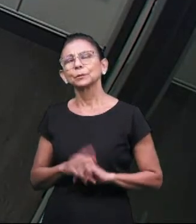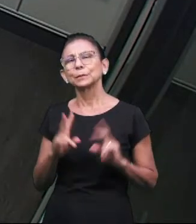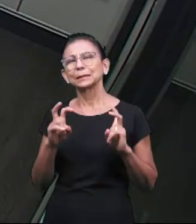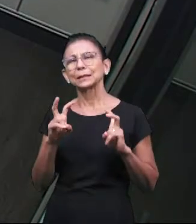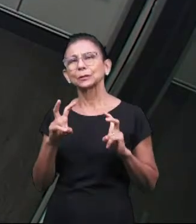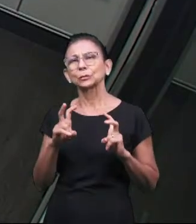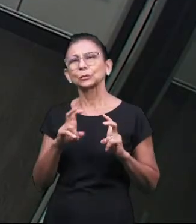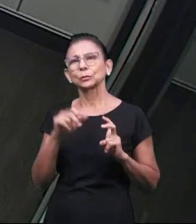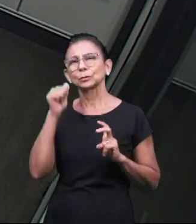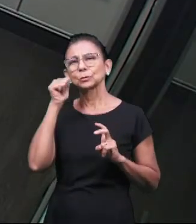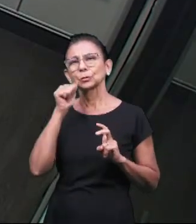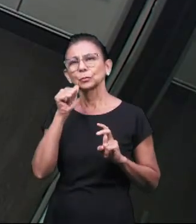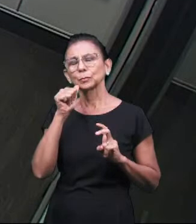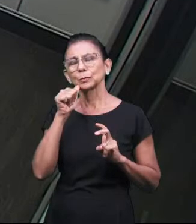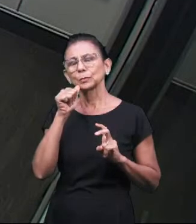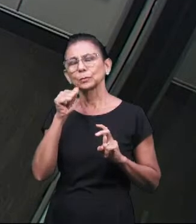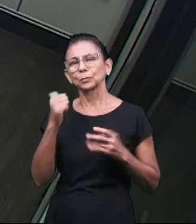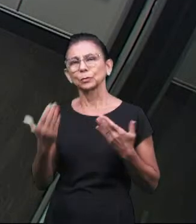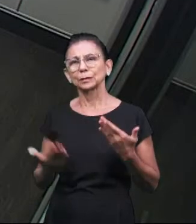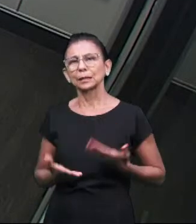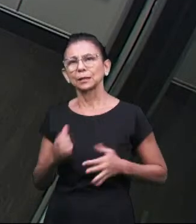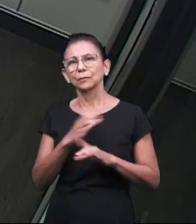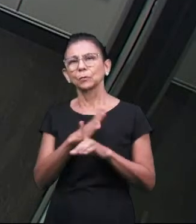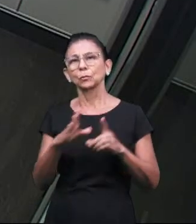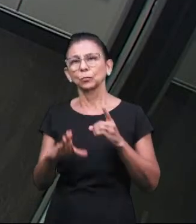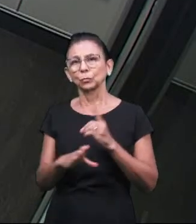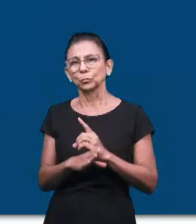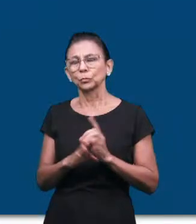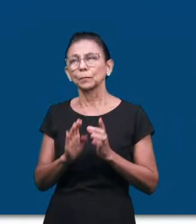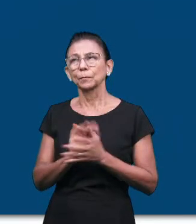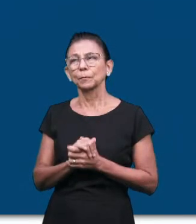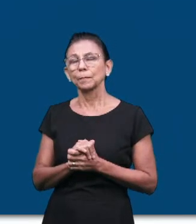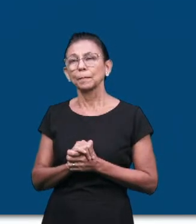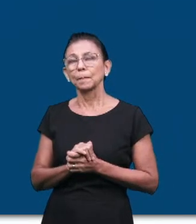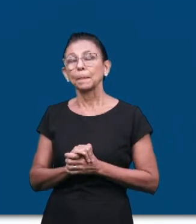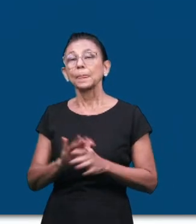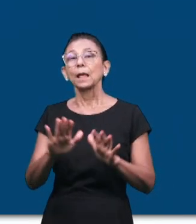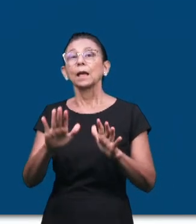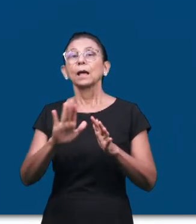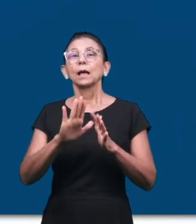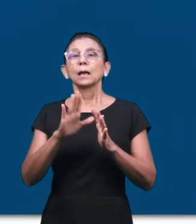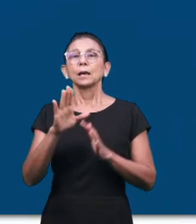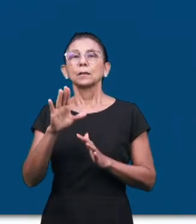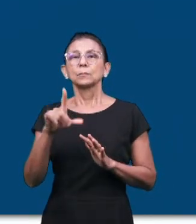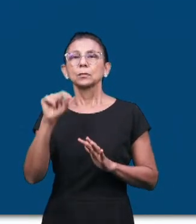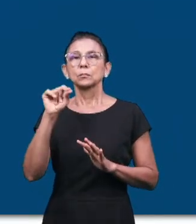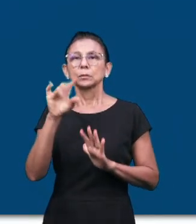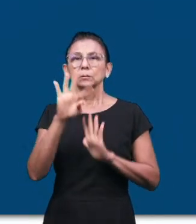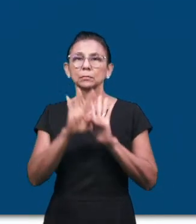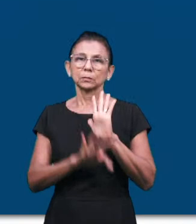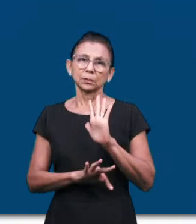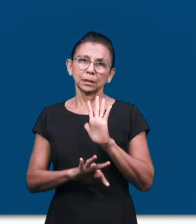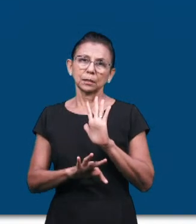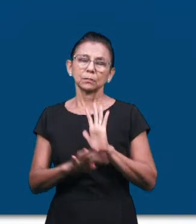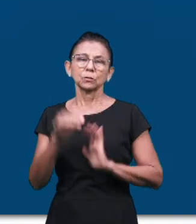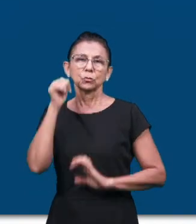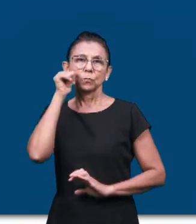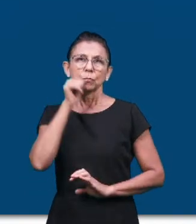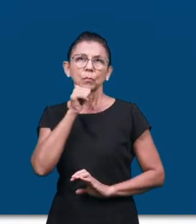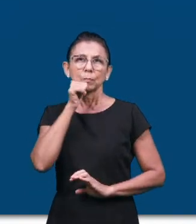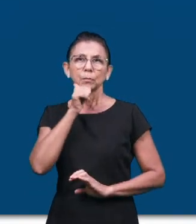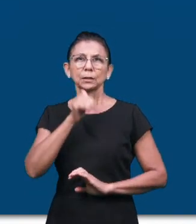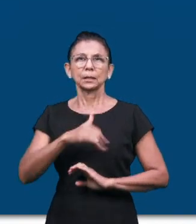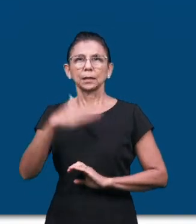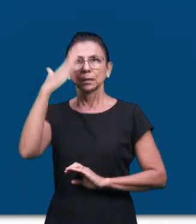Eu vou falar sobre a mulher virtuosa. É claro que você falar mulher